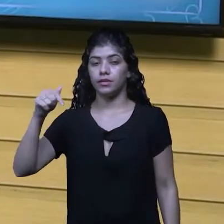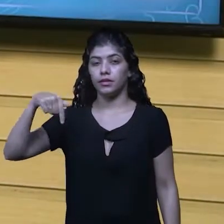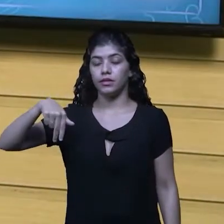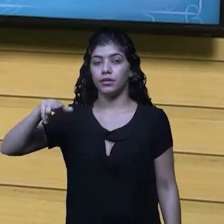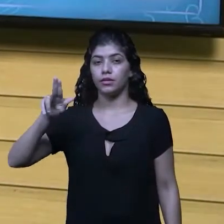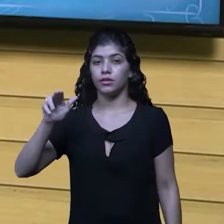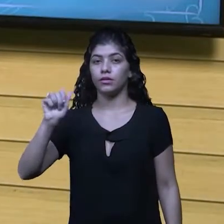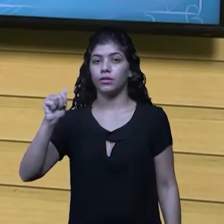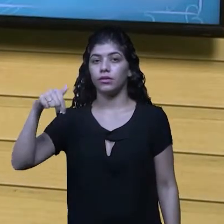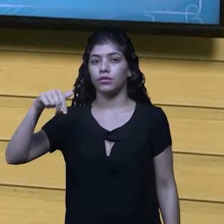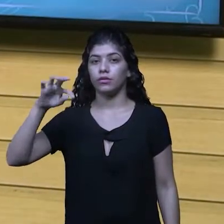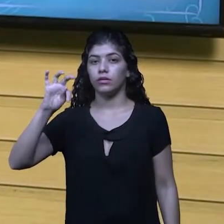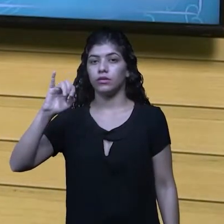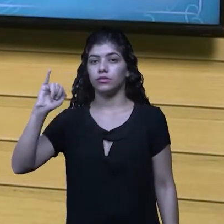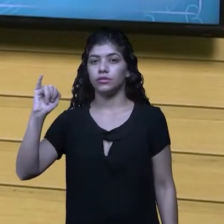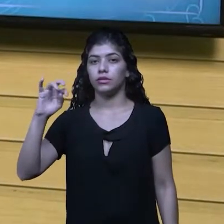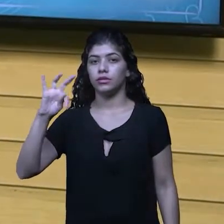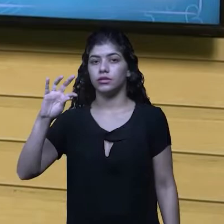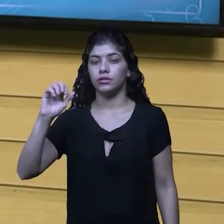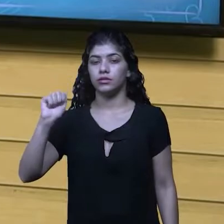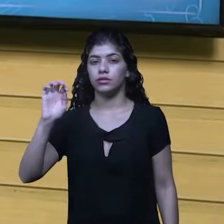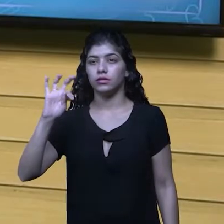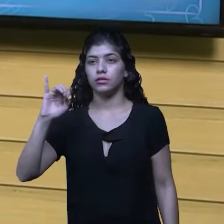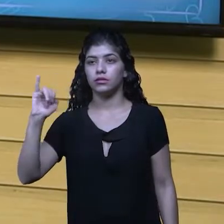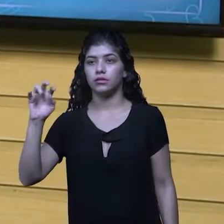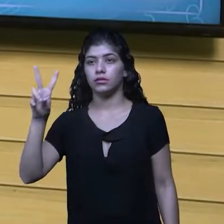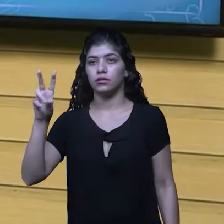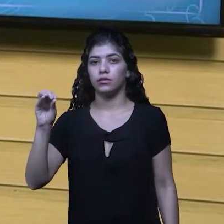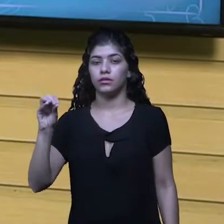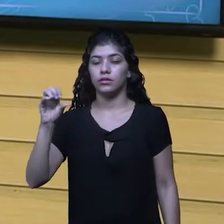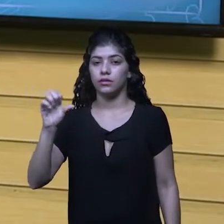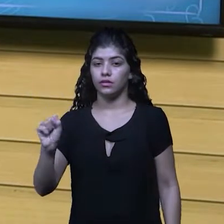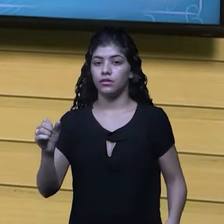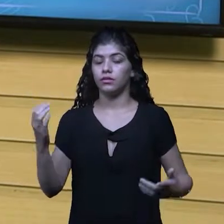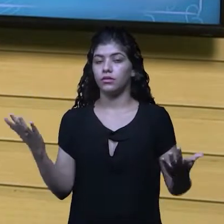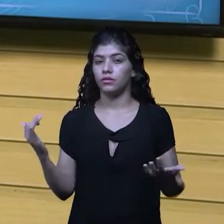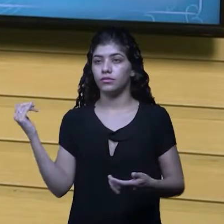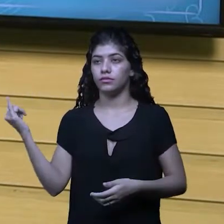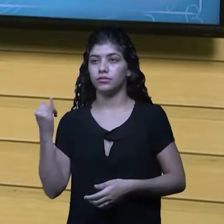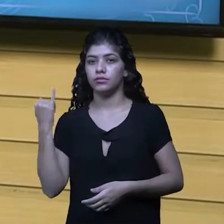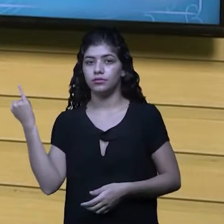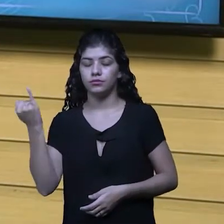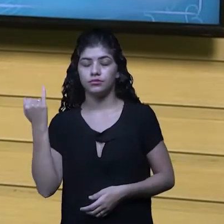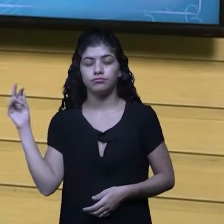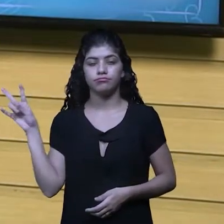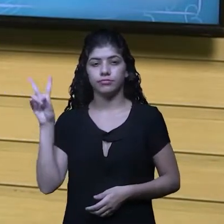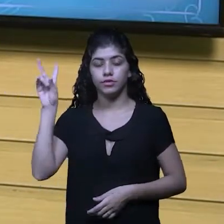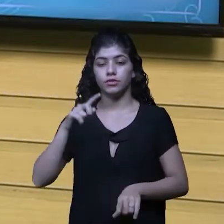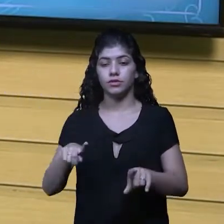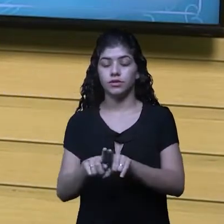Bom, eu sempre falei aqui de medidas, de números, de valores, mas também falei